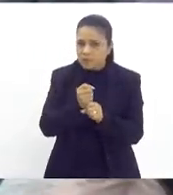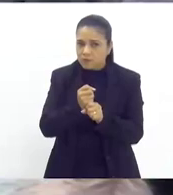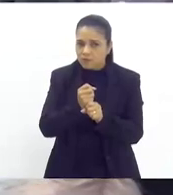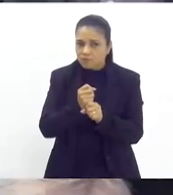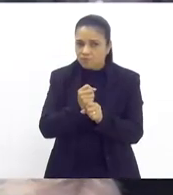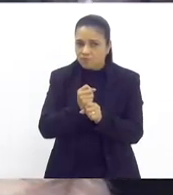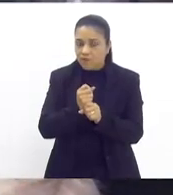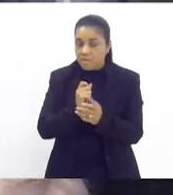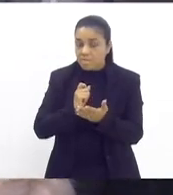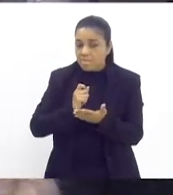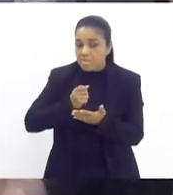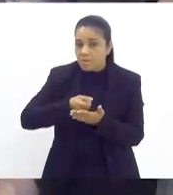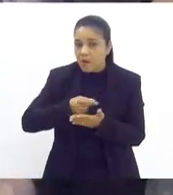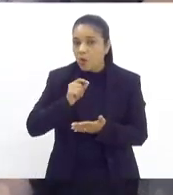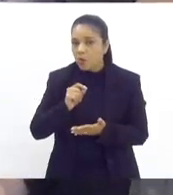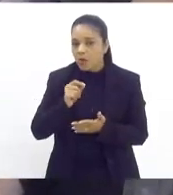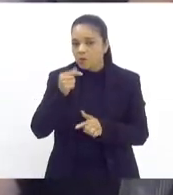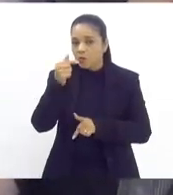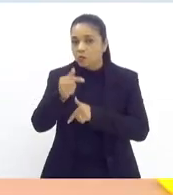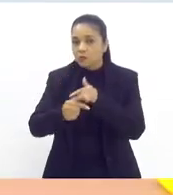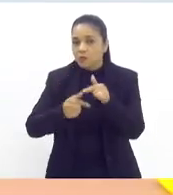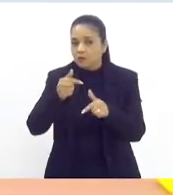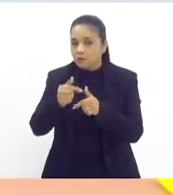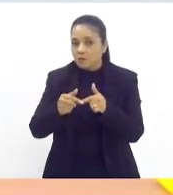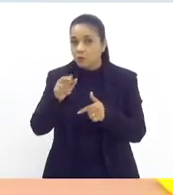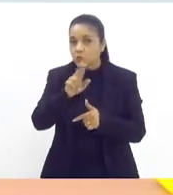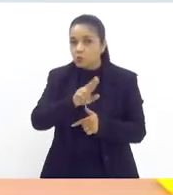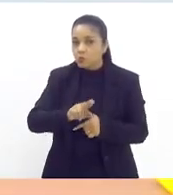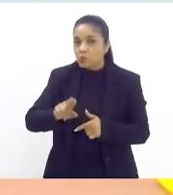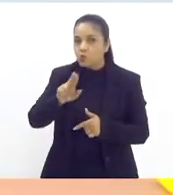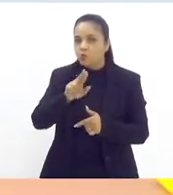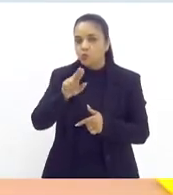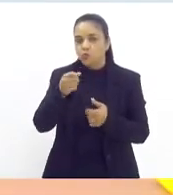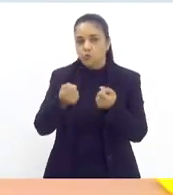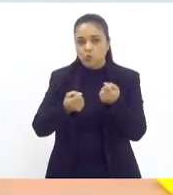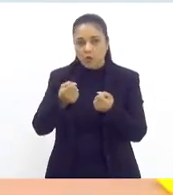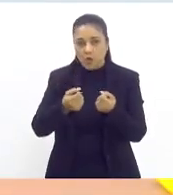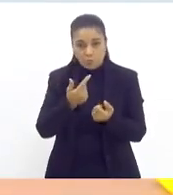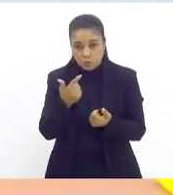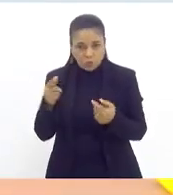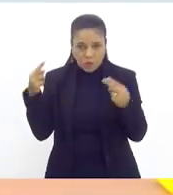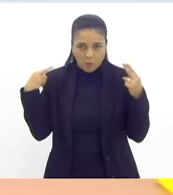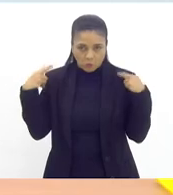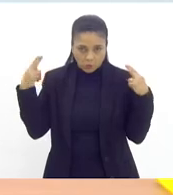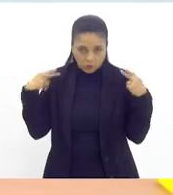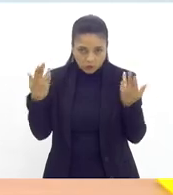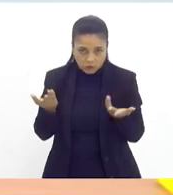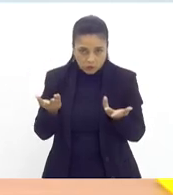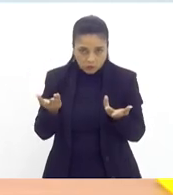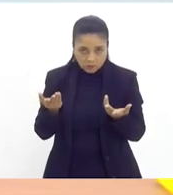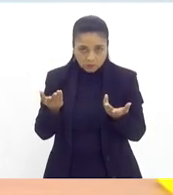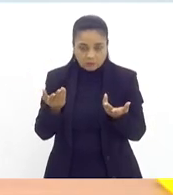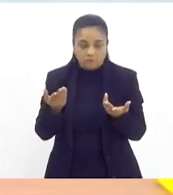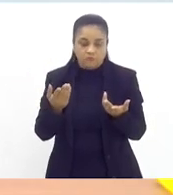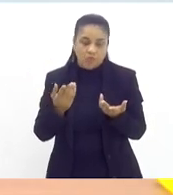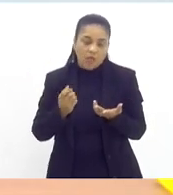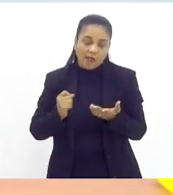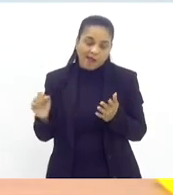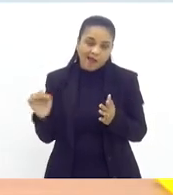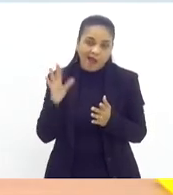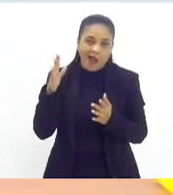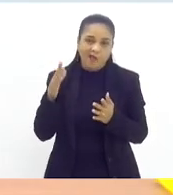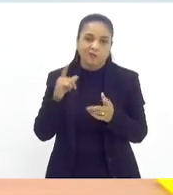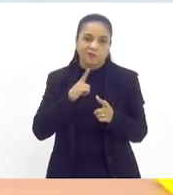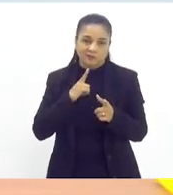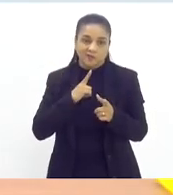gente vai pagar pelo serviço de uso de um carro autônomo sem motorista, porque comprar o carro autônomo vai ser muito caro para a gente comprar. Então, a gente